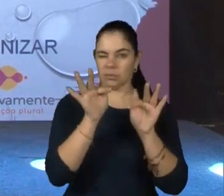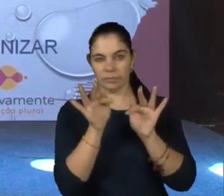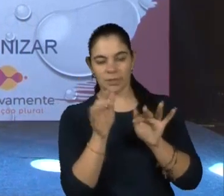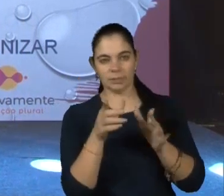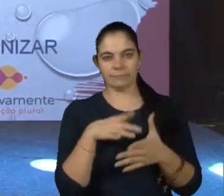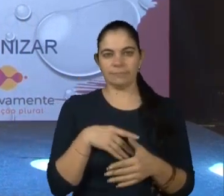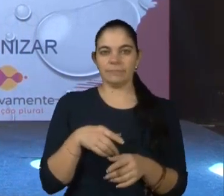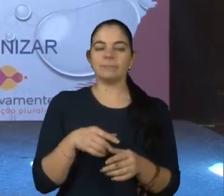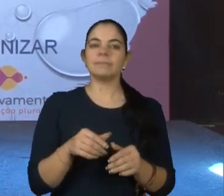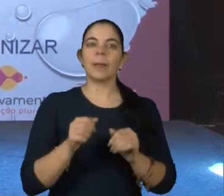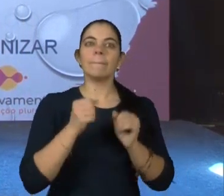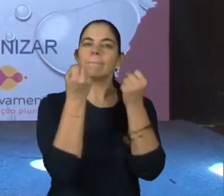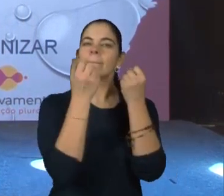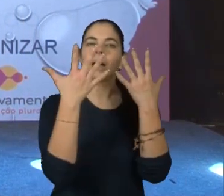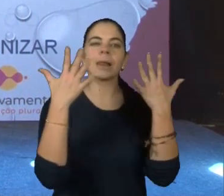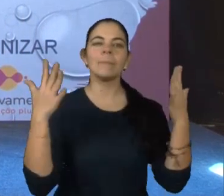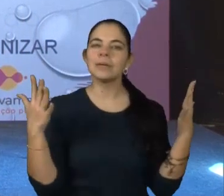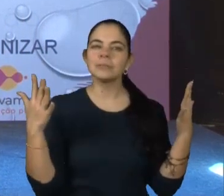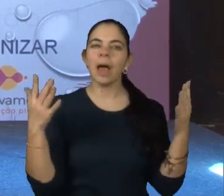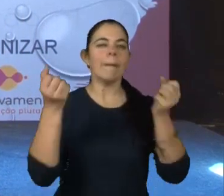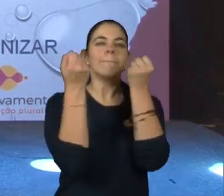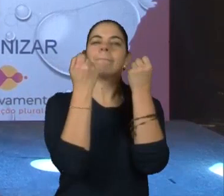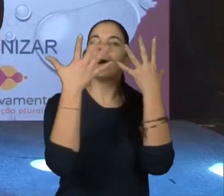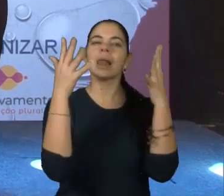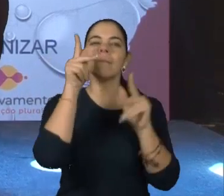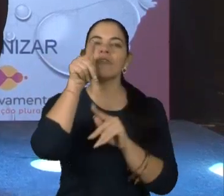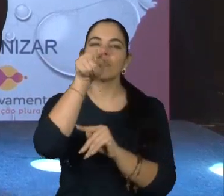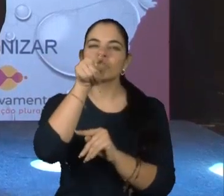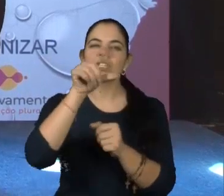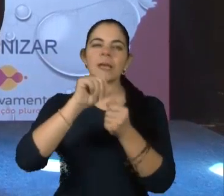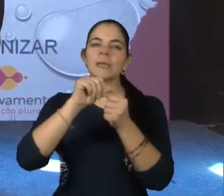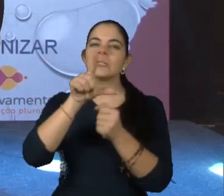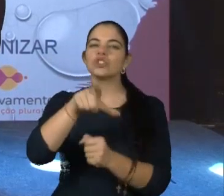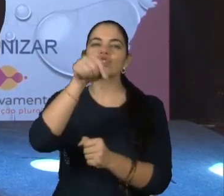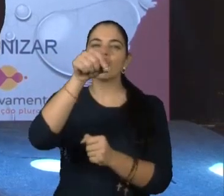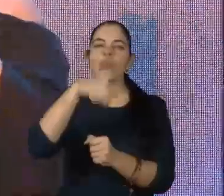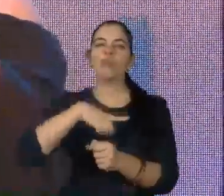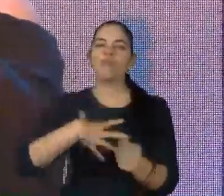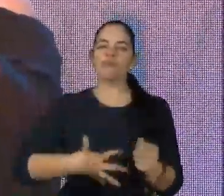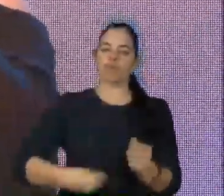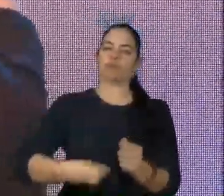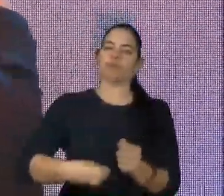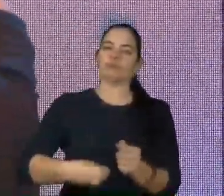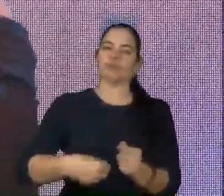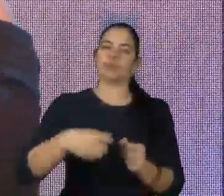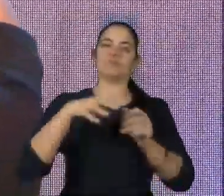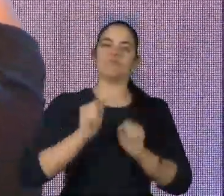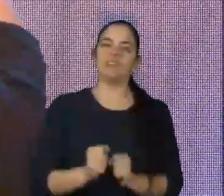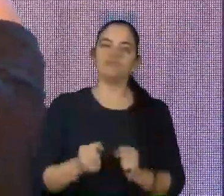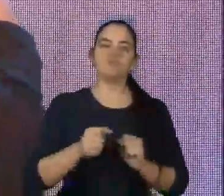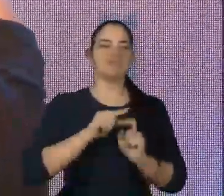coisa. Parabéns. Parabéns para você que decidiu ter um filho. Seja